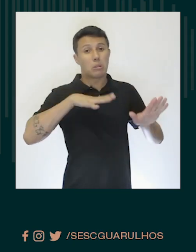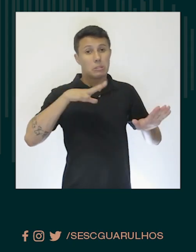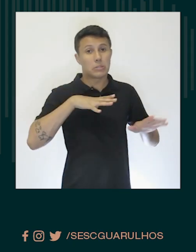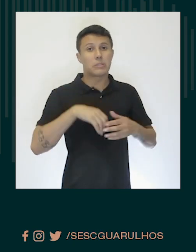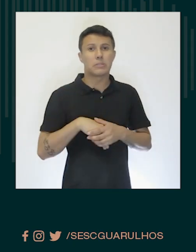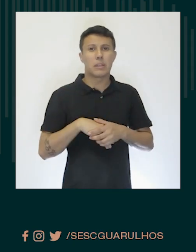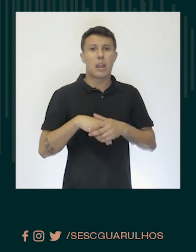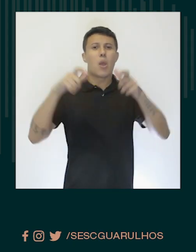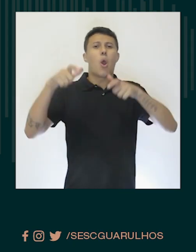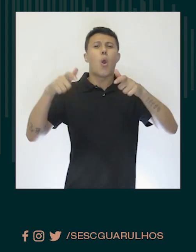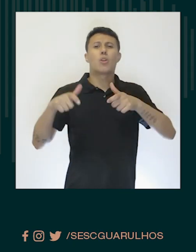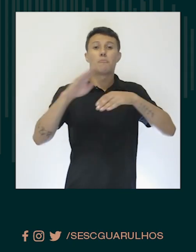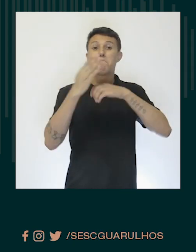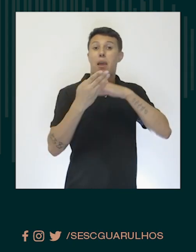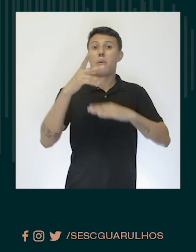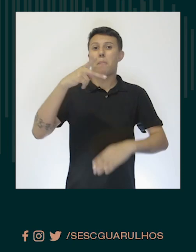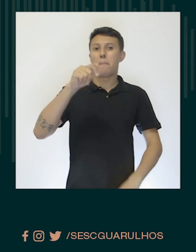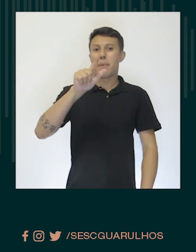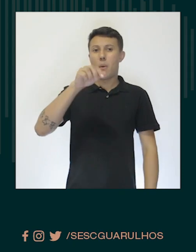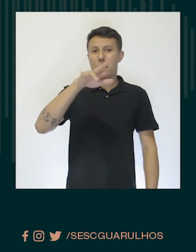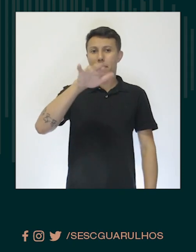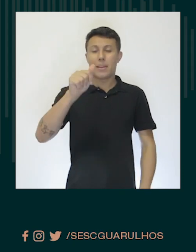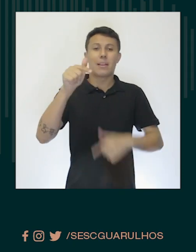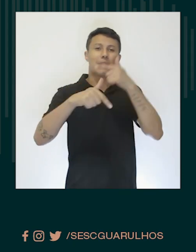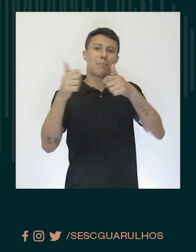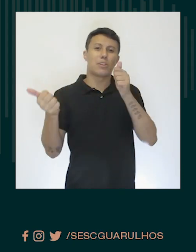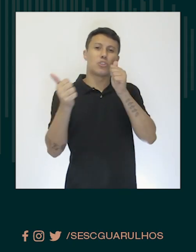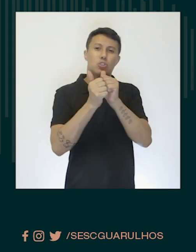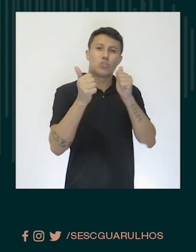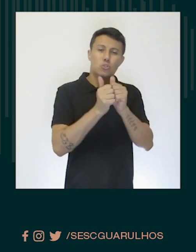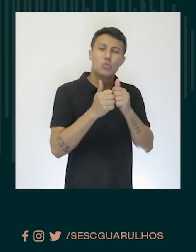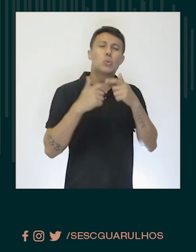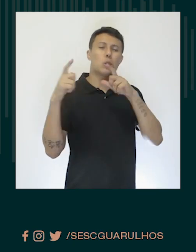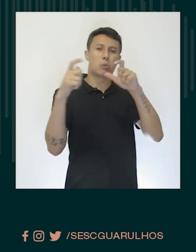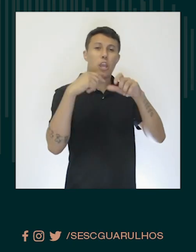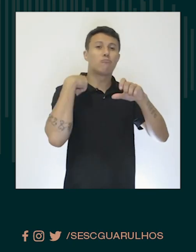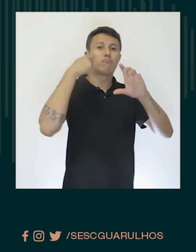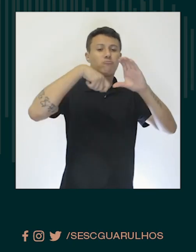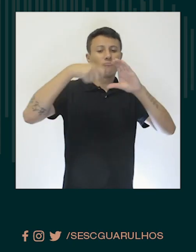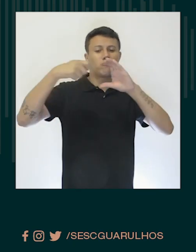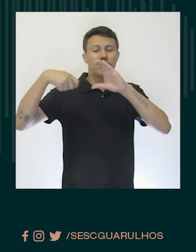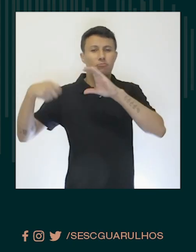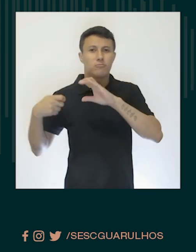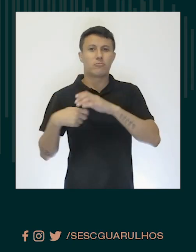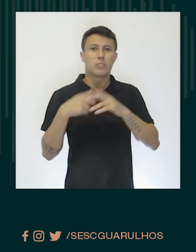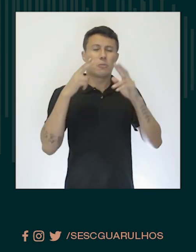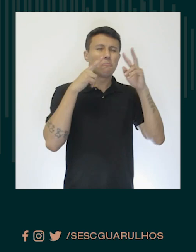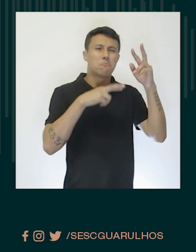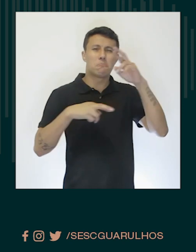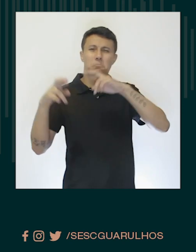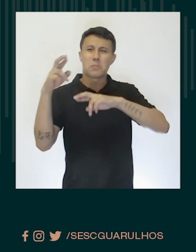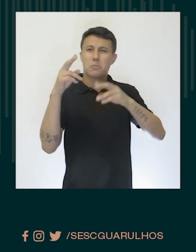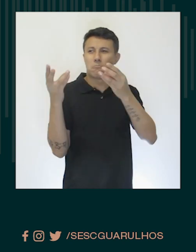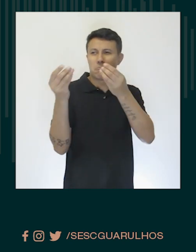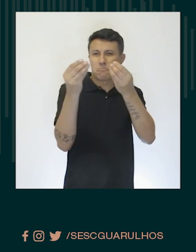Palmira. E ele estava comigo no trabalho da Altiniz, ele fez a direção do vídeo. Ele tem um olhar muito bonito, ele está mais ali